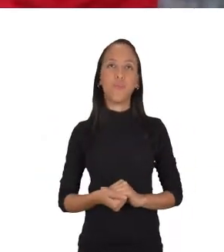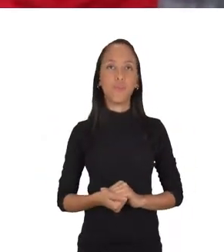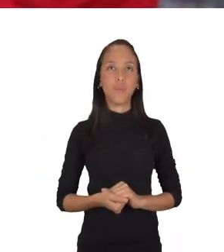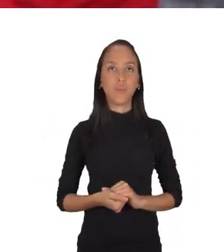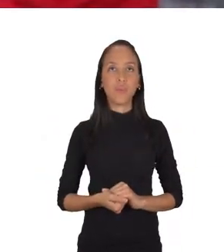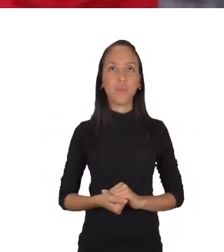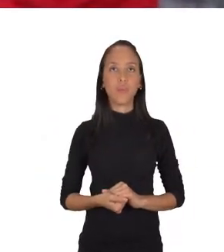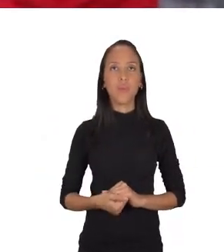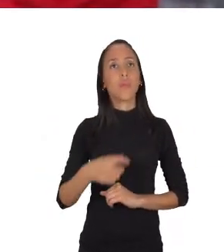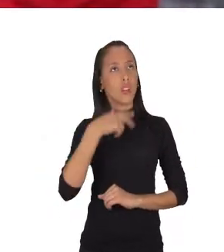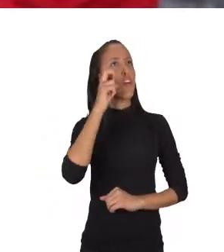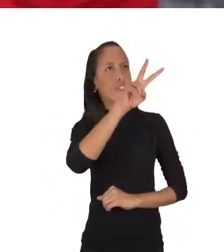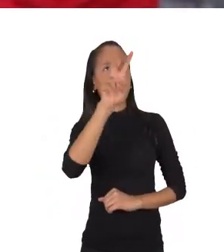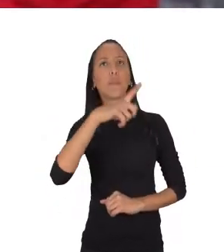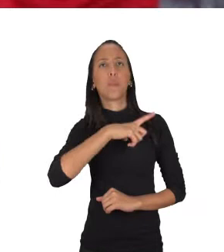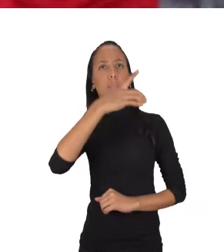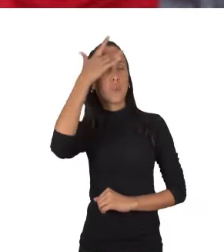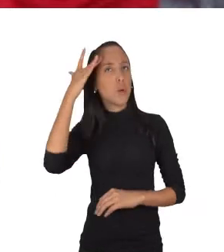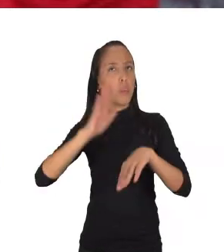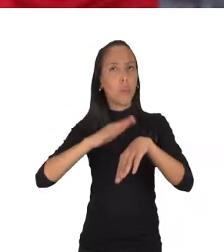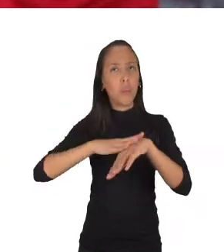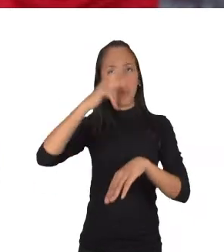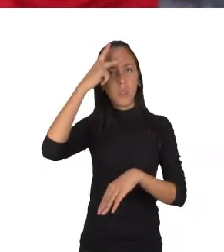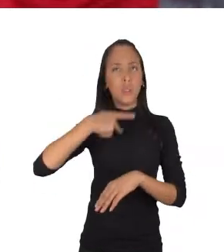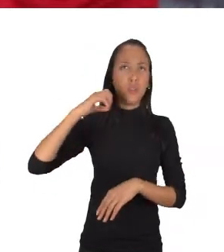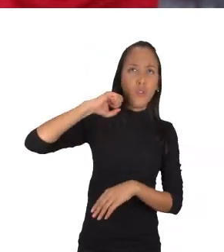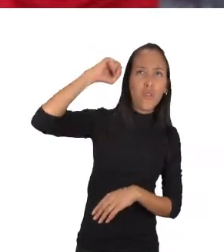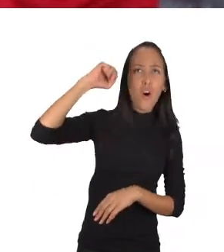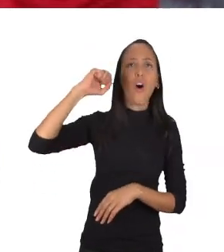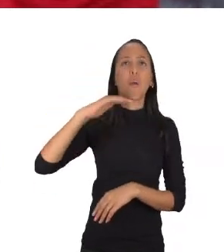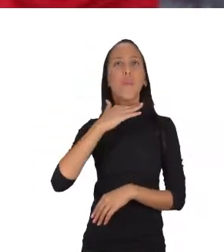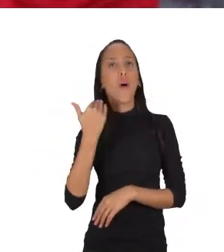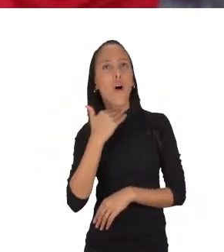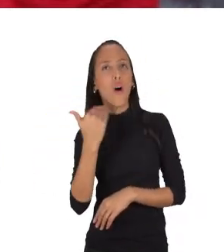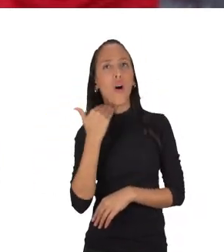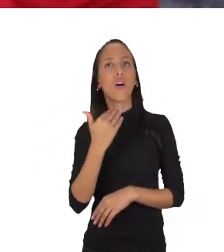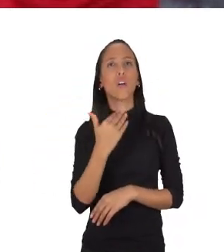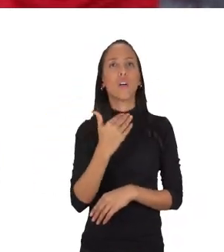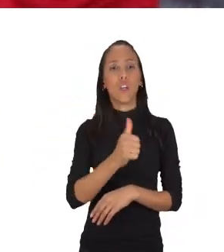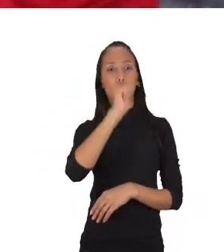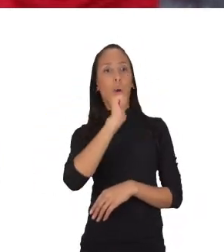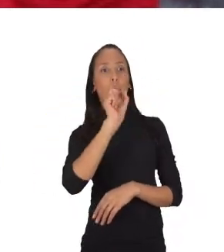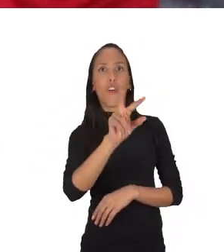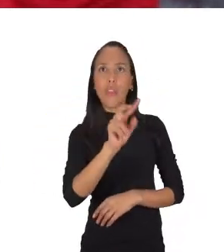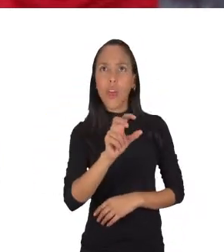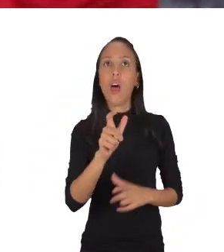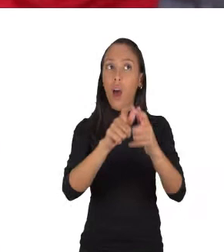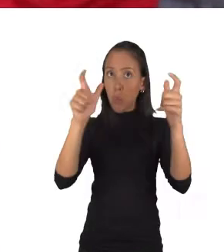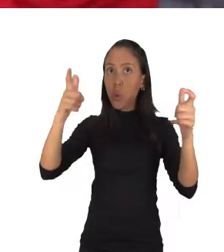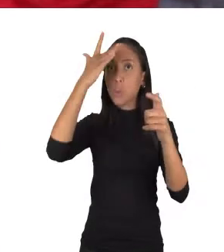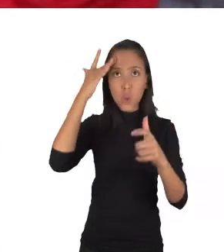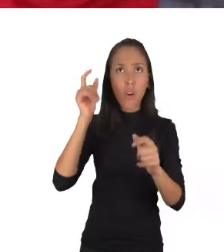que se enforca, suicídio, né? E na verdade uns aumentou, que tomam veneno. E aumentou muito as pessoas que bebem veneno.